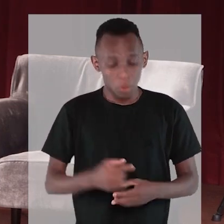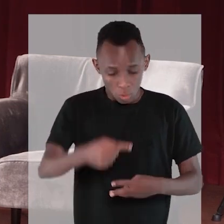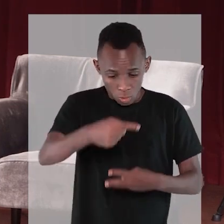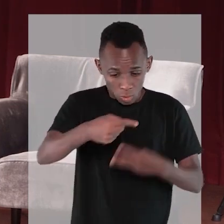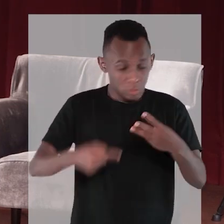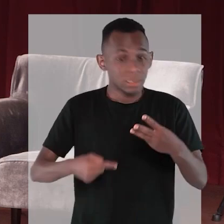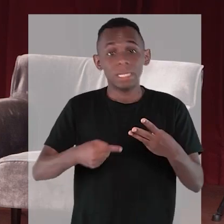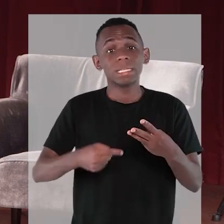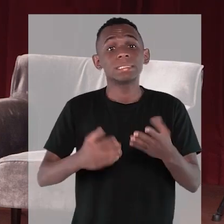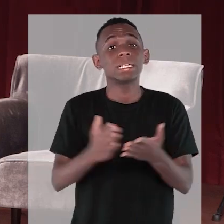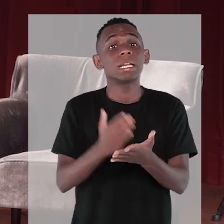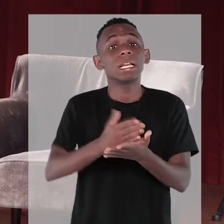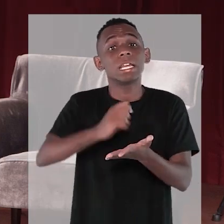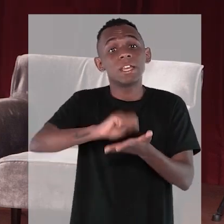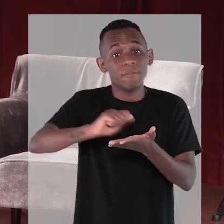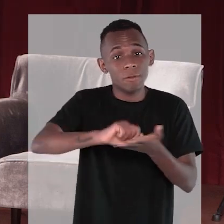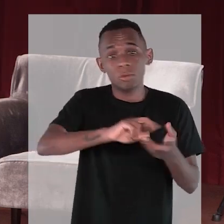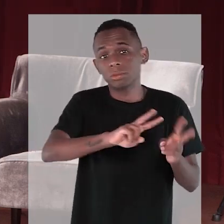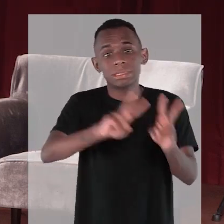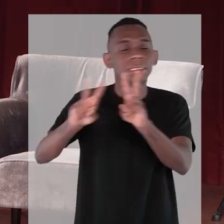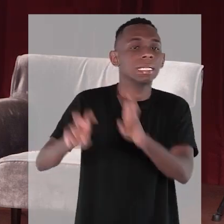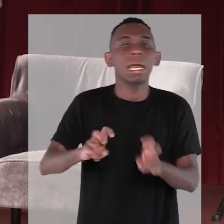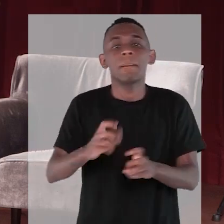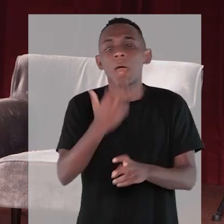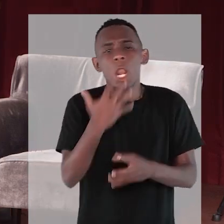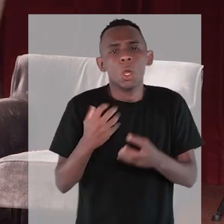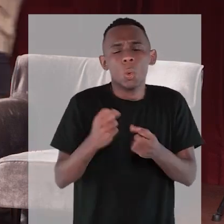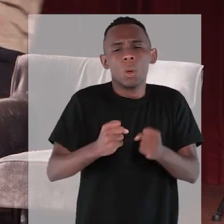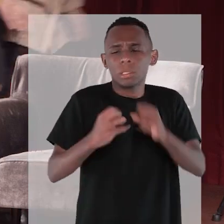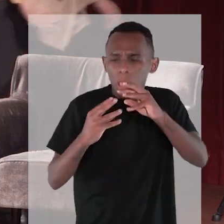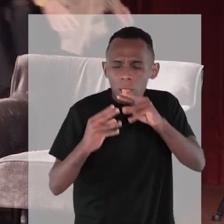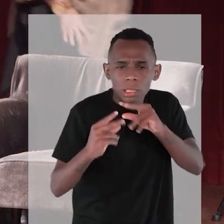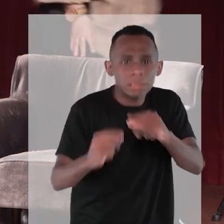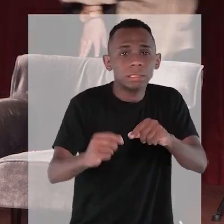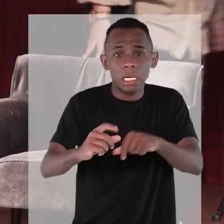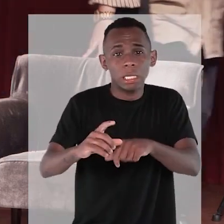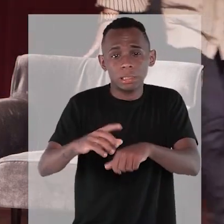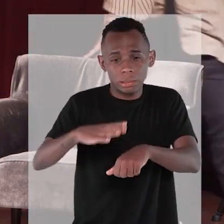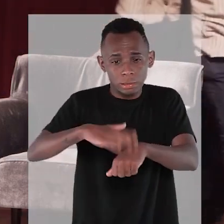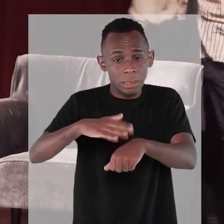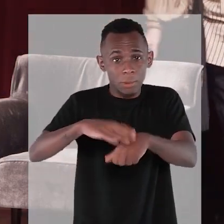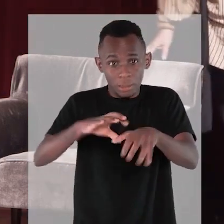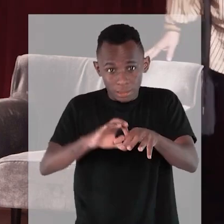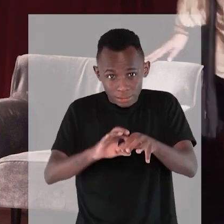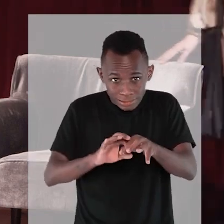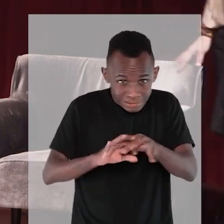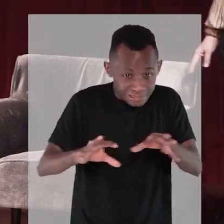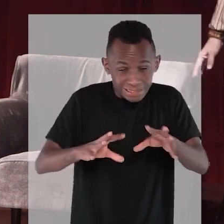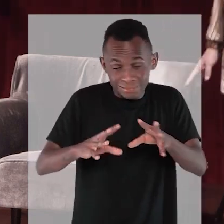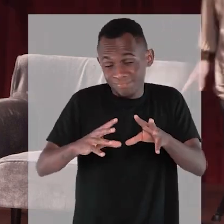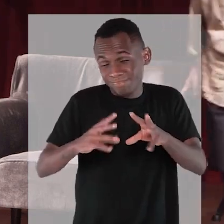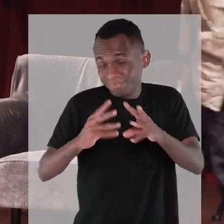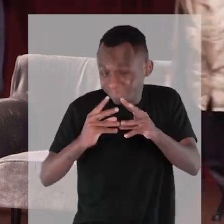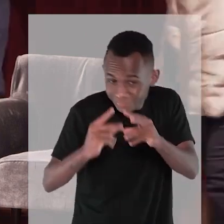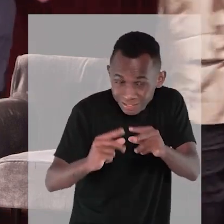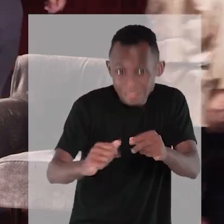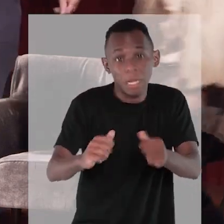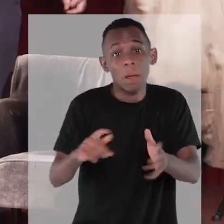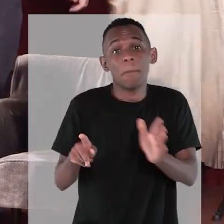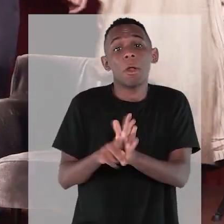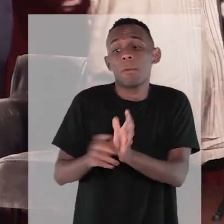sobre o livro Linguagem da Destruição, a Democracia Brasileira em Crise, da Companhia das Letras.